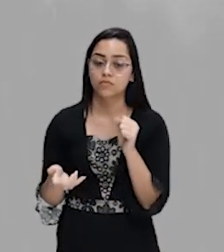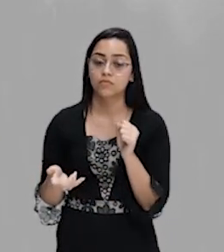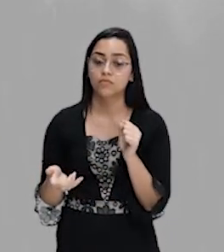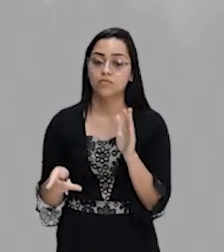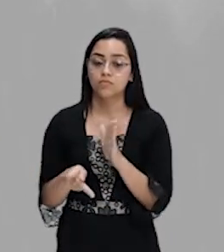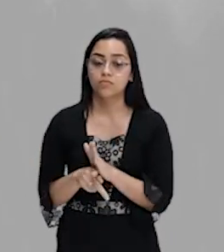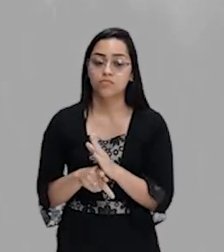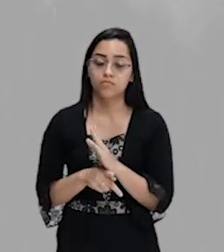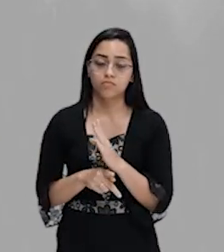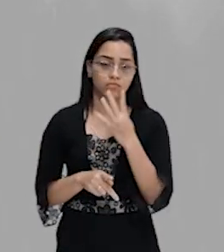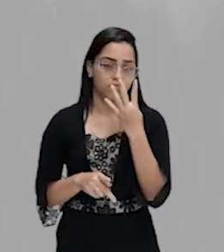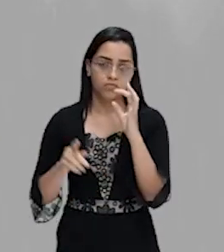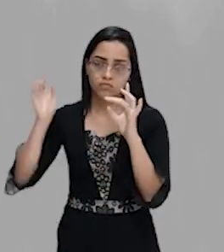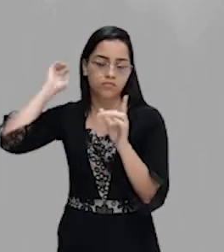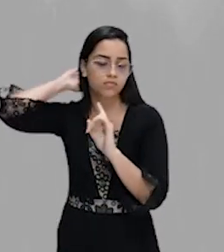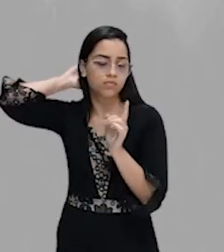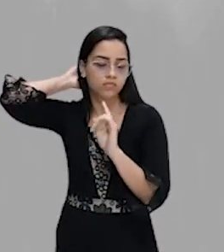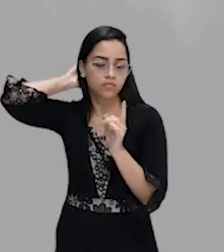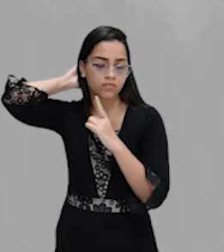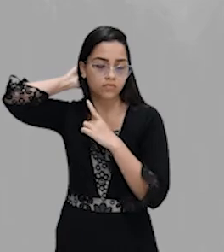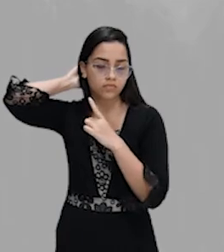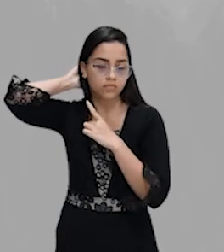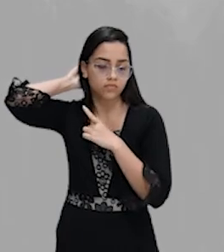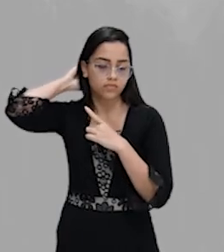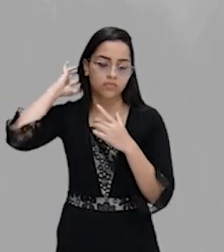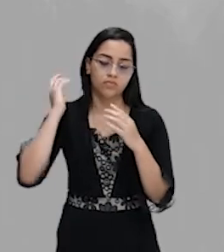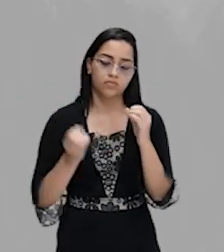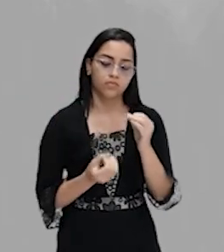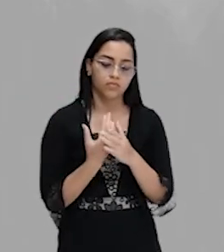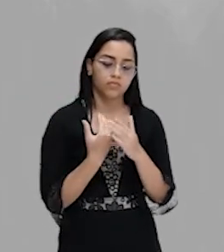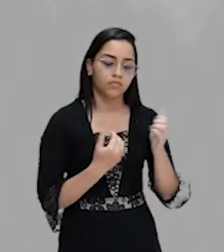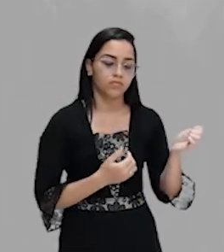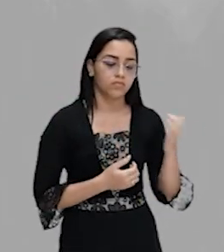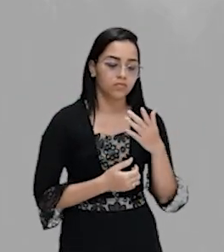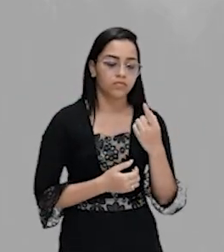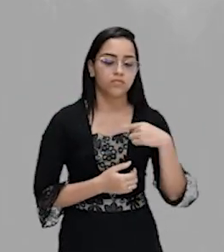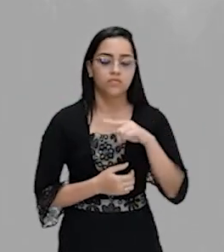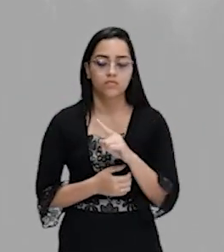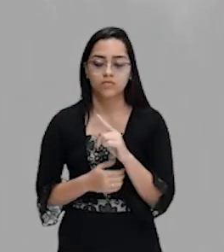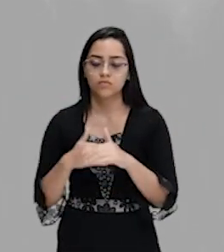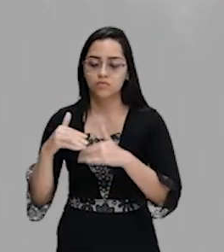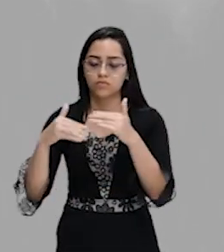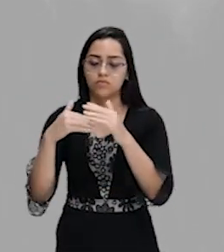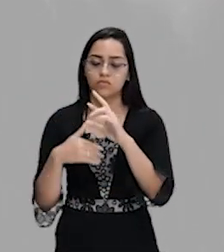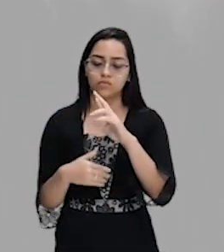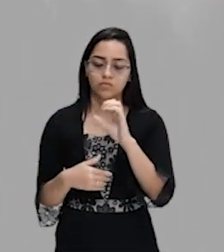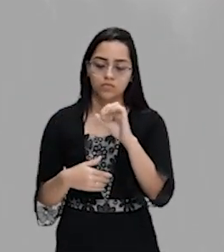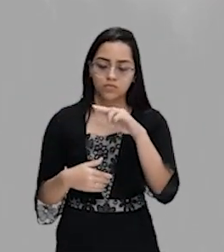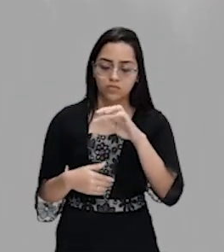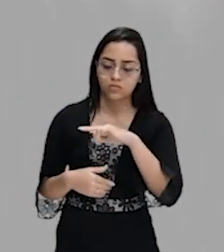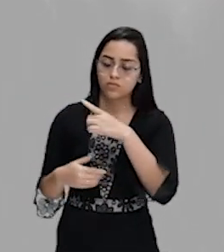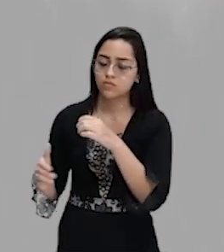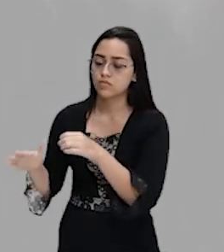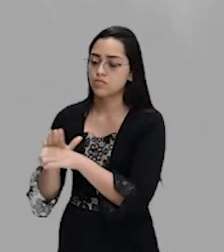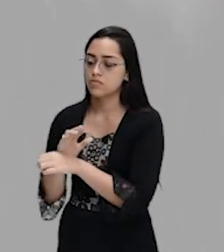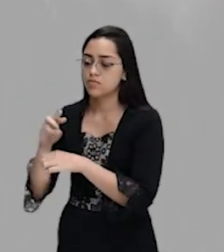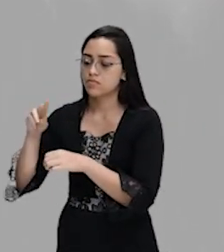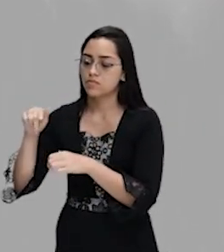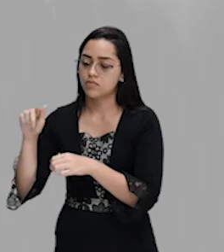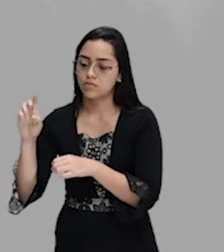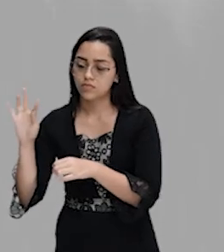da Lua, ok? Então, ela nasce na nova, aí ela vai para a Lua crescente, depois Lua cheia, a